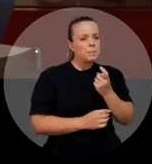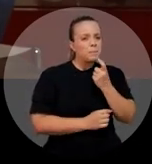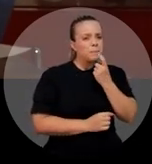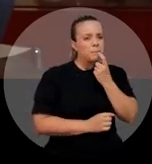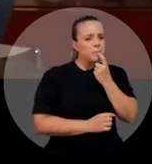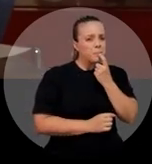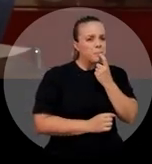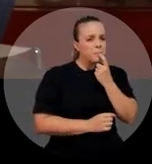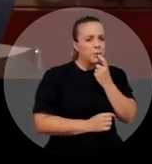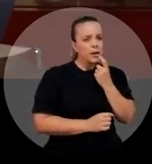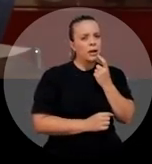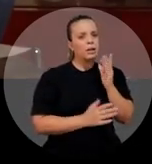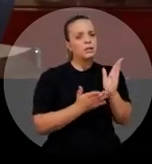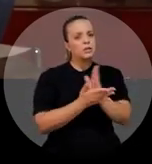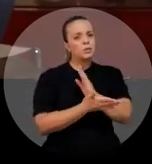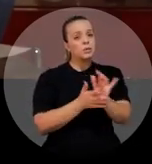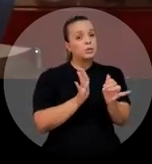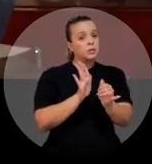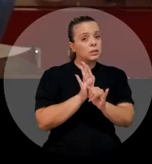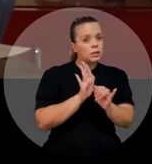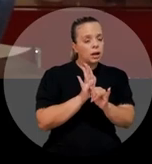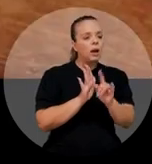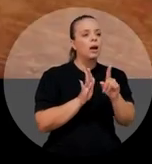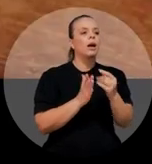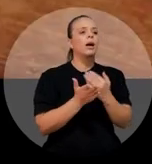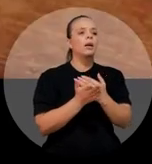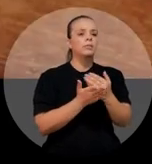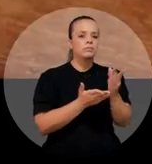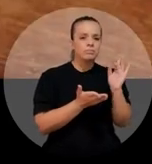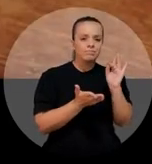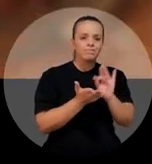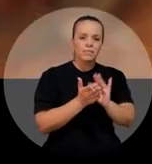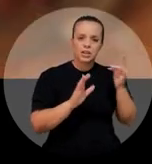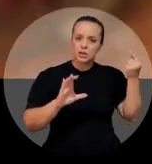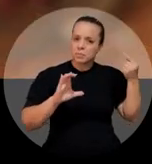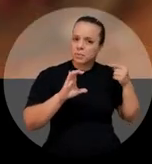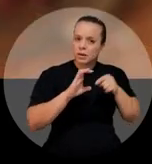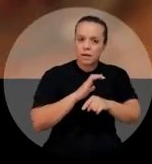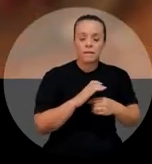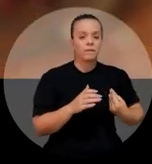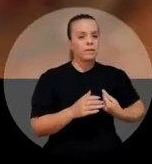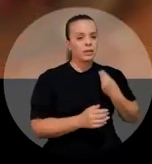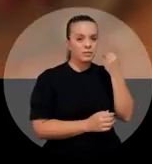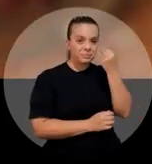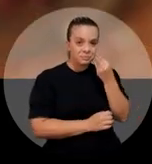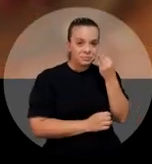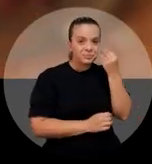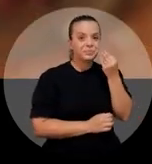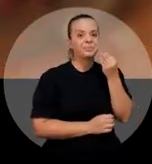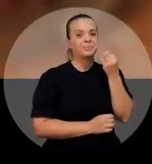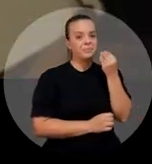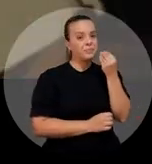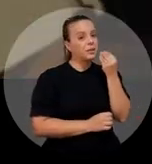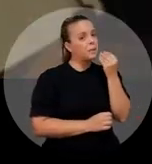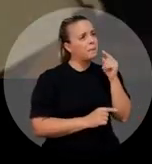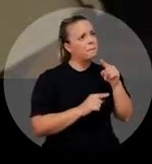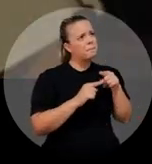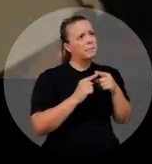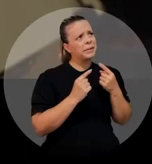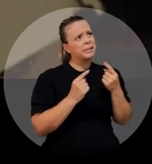mais próximos de editais, que a gente começa, de fato, a mergulhar e viver aquilo.